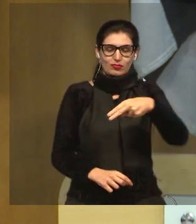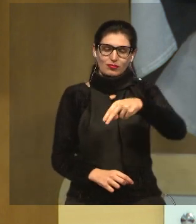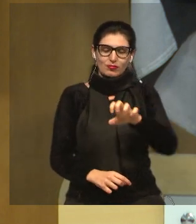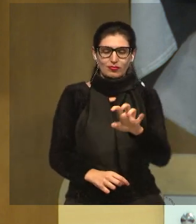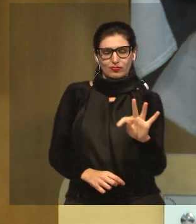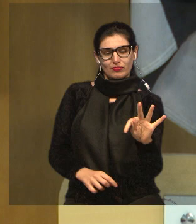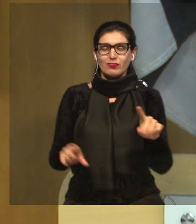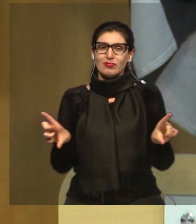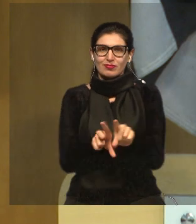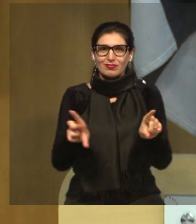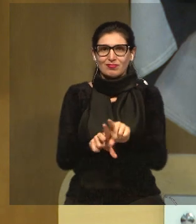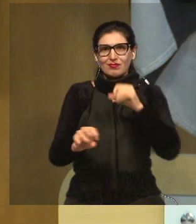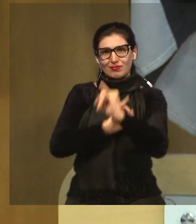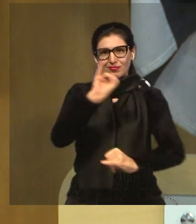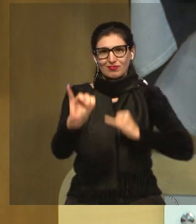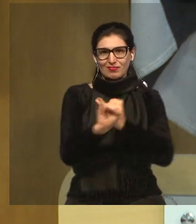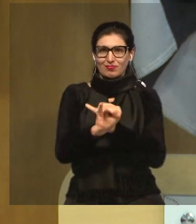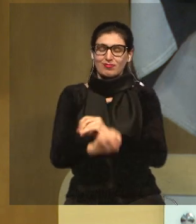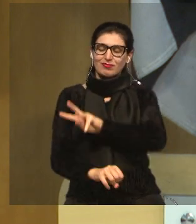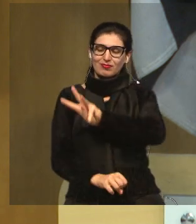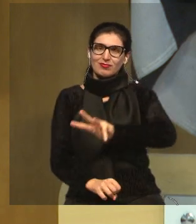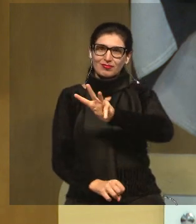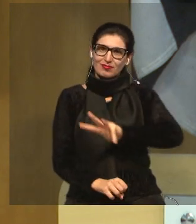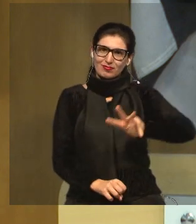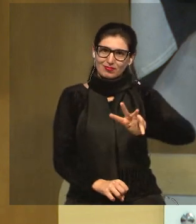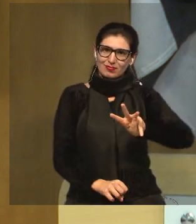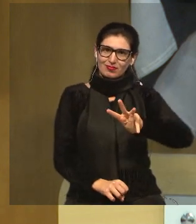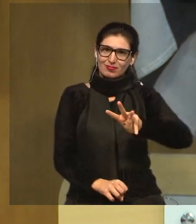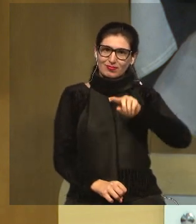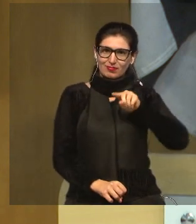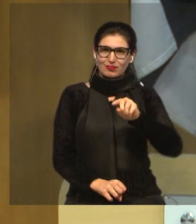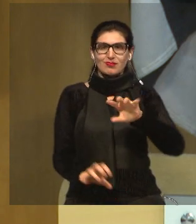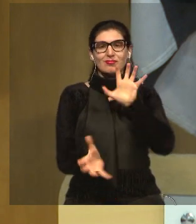e também pela internet no site